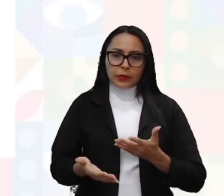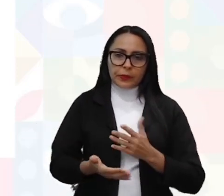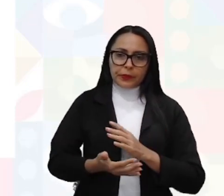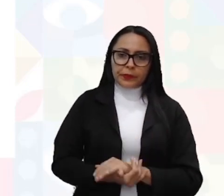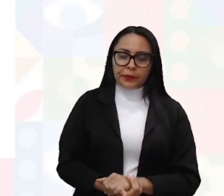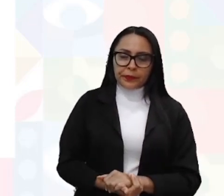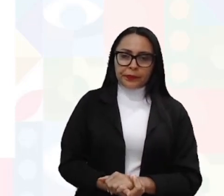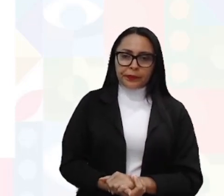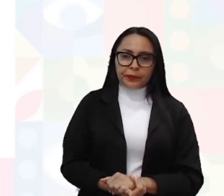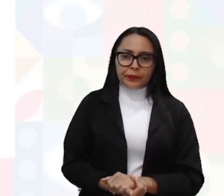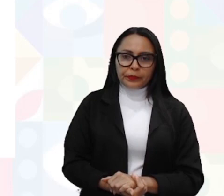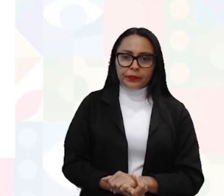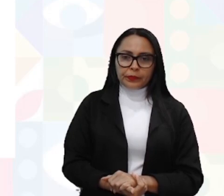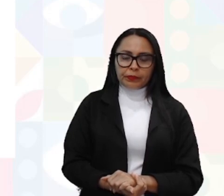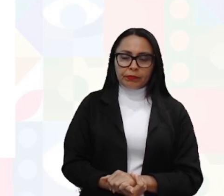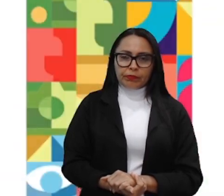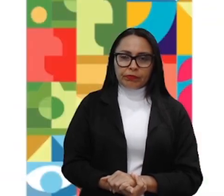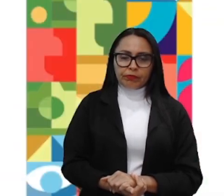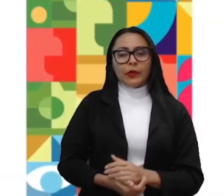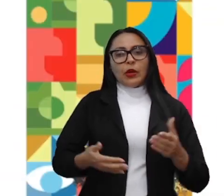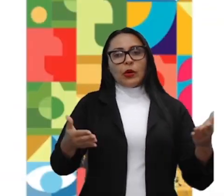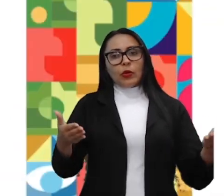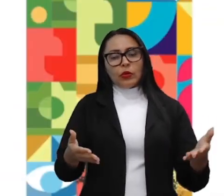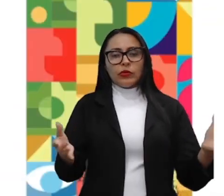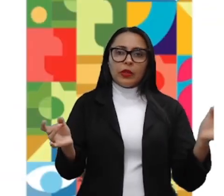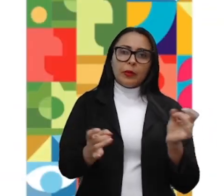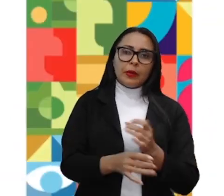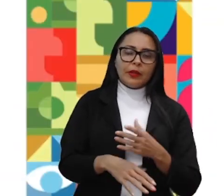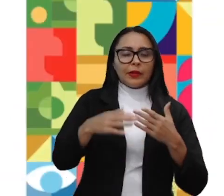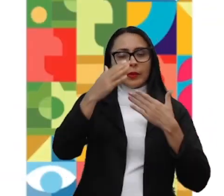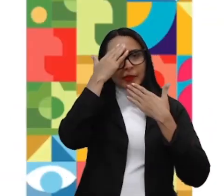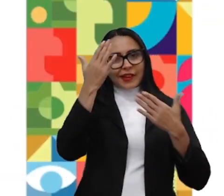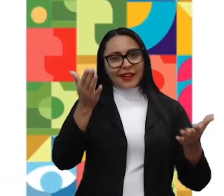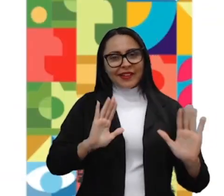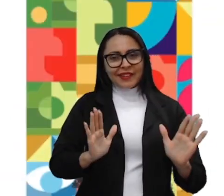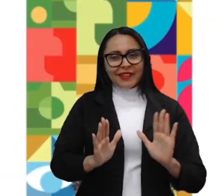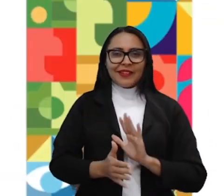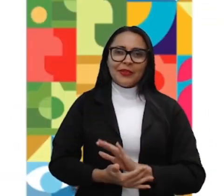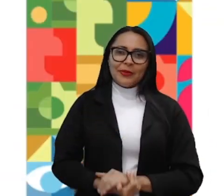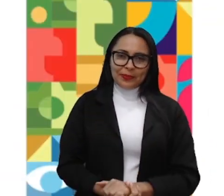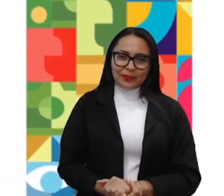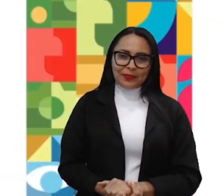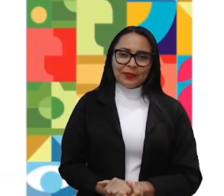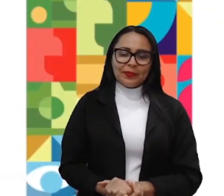virgem. E hoje ficamos por aqui. Obrigado e até a próxima.